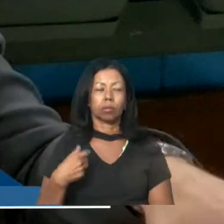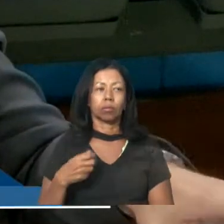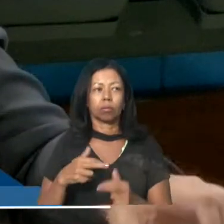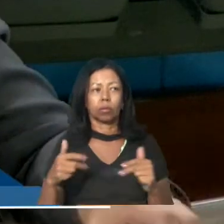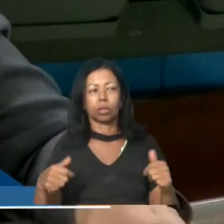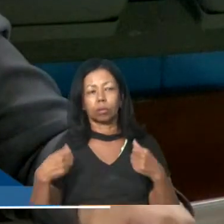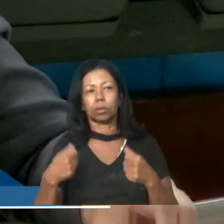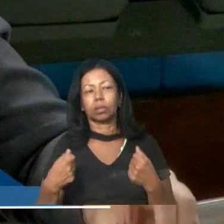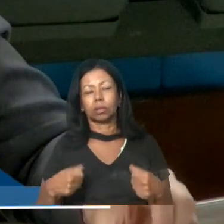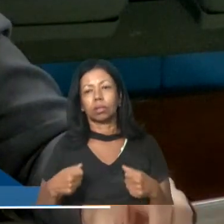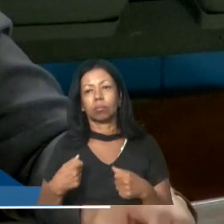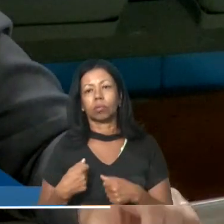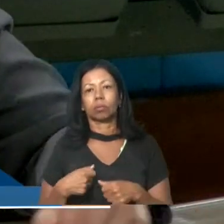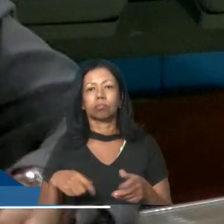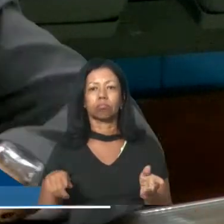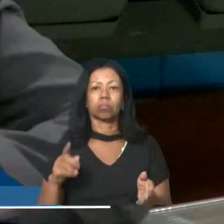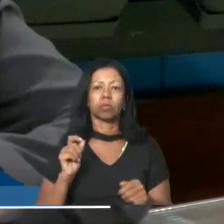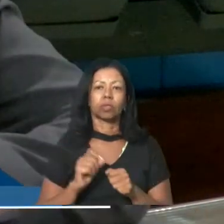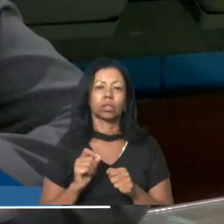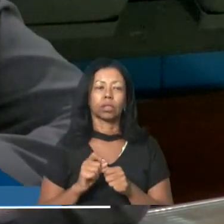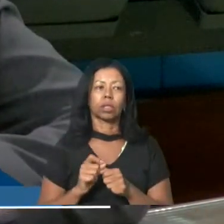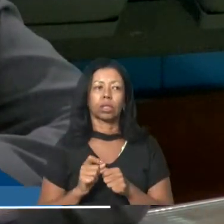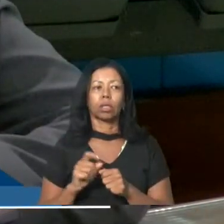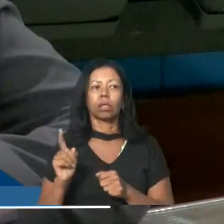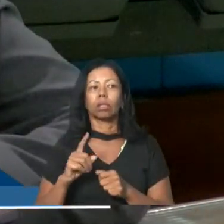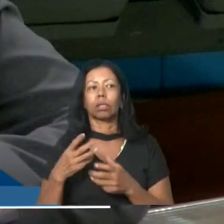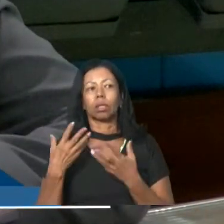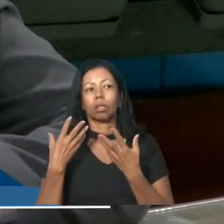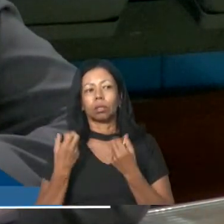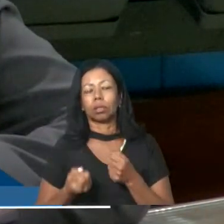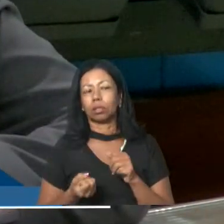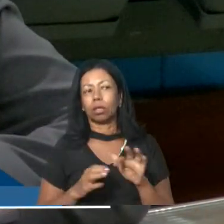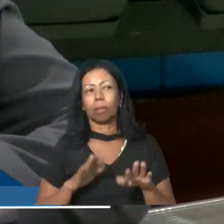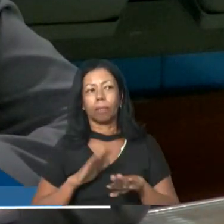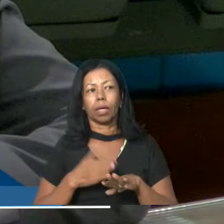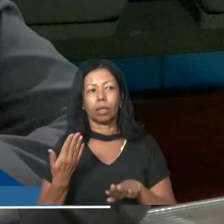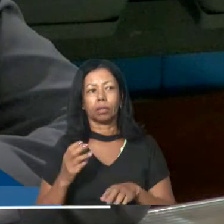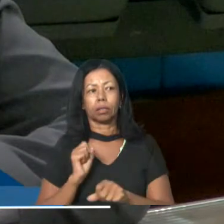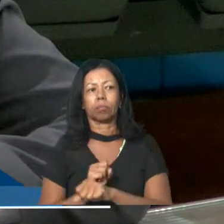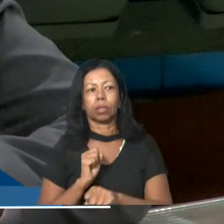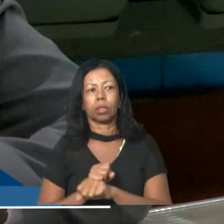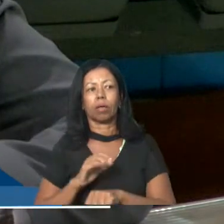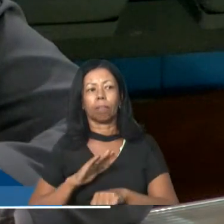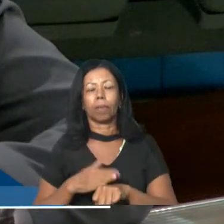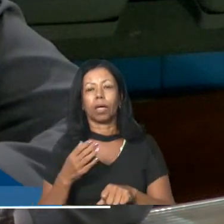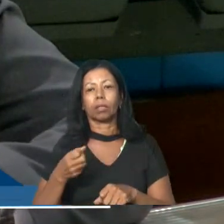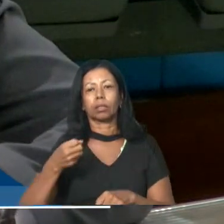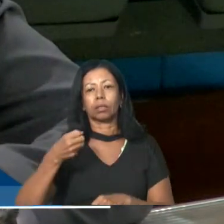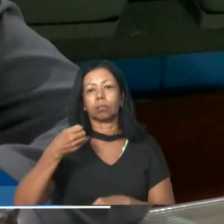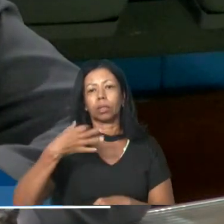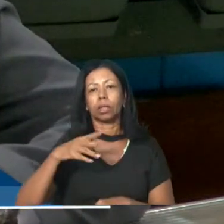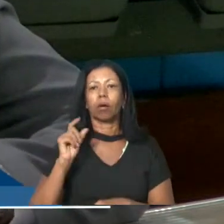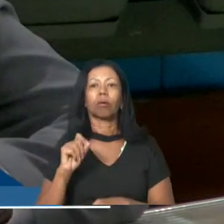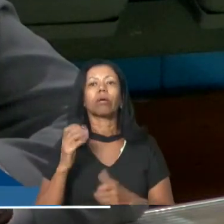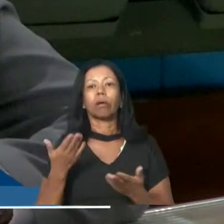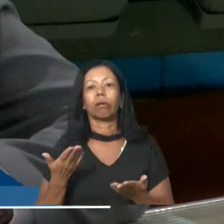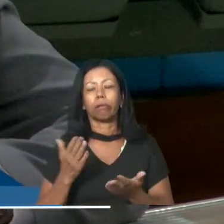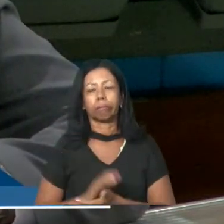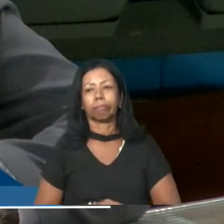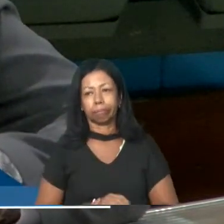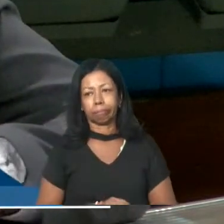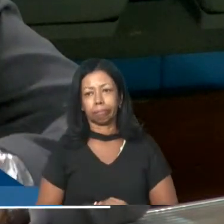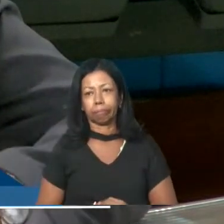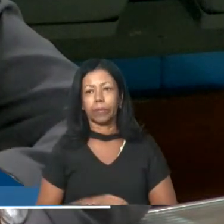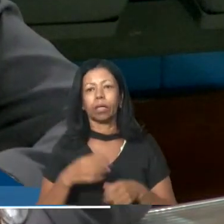tomar providências e não dá para deixar mais, esperar mais, justificar o quê? O justificável.